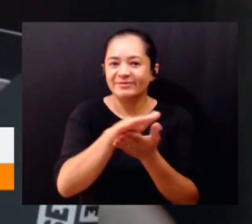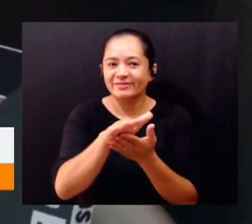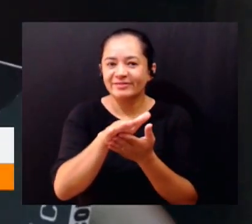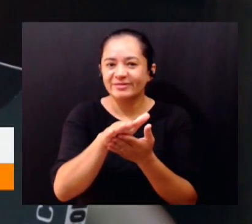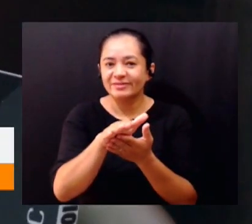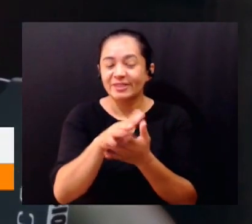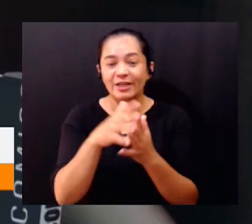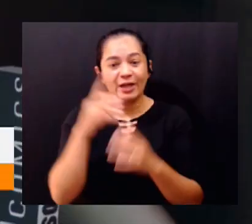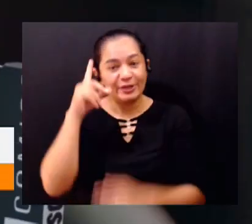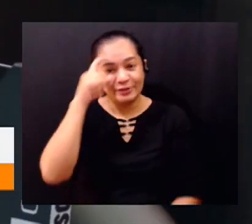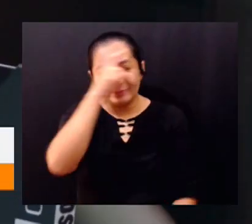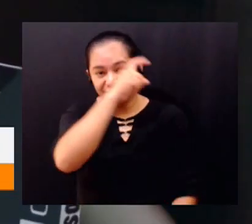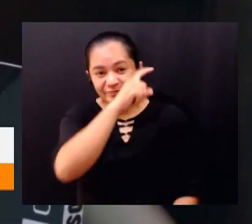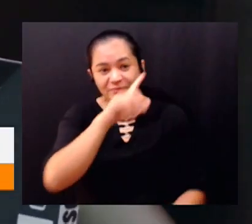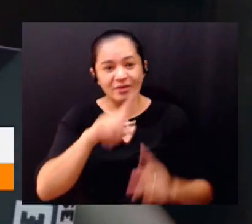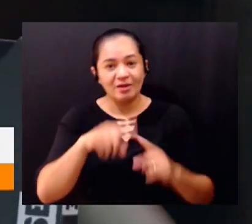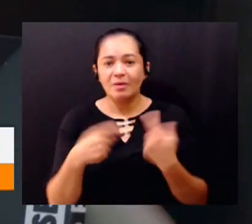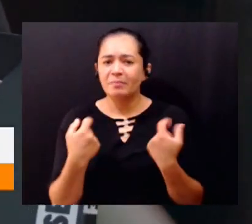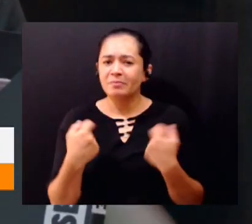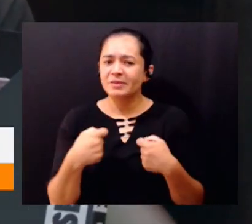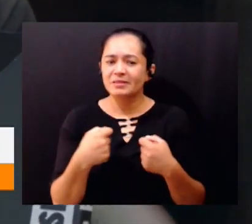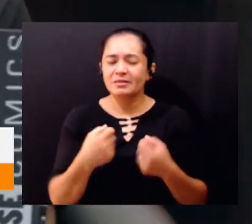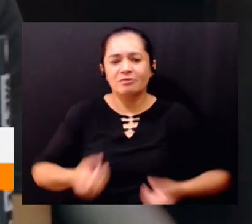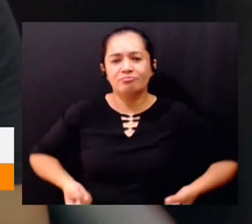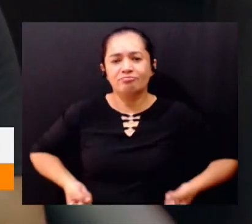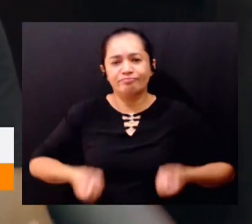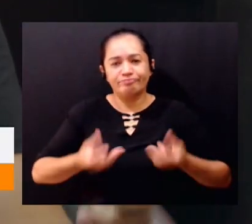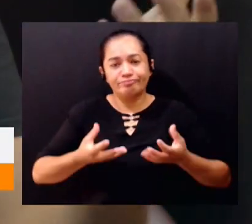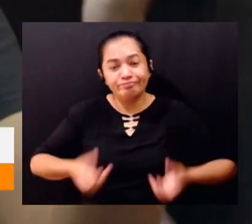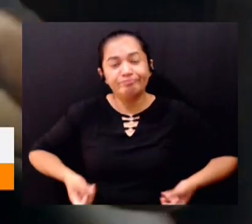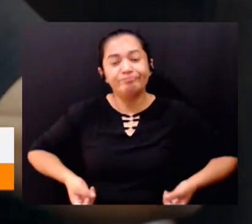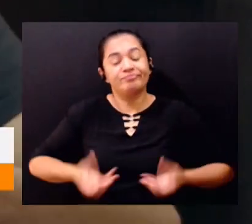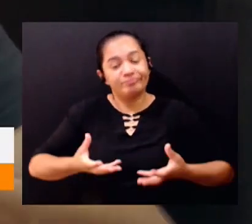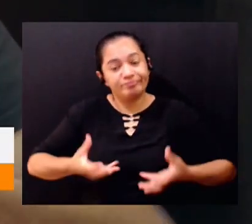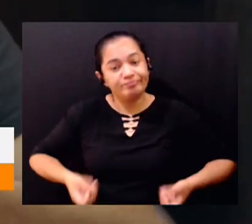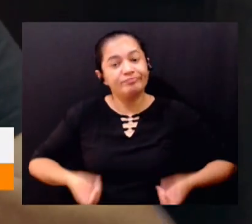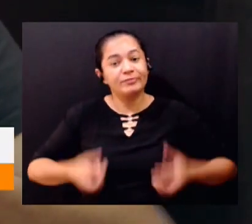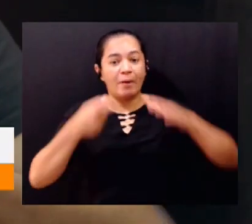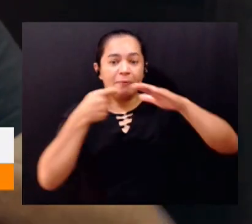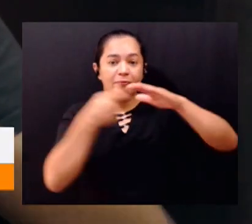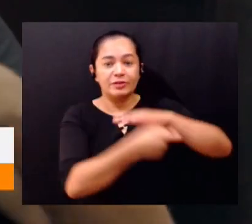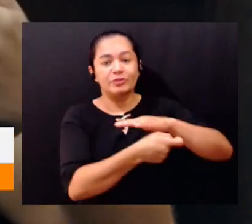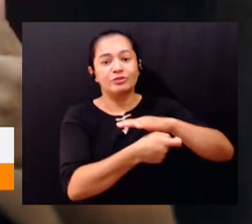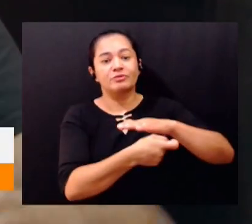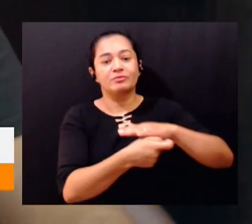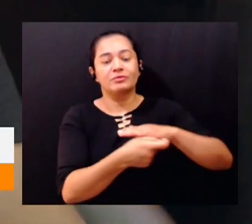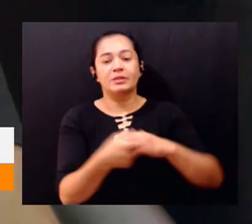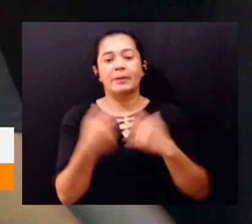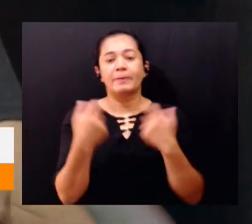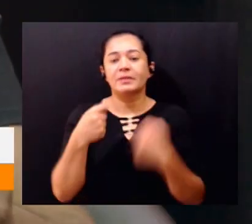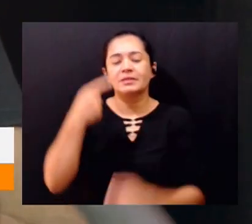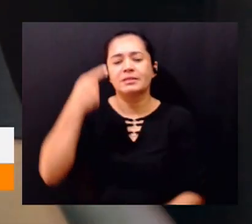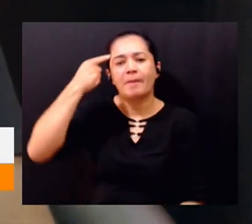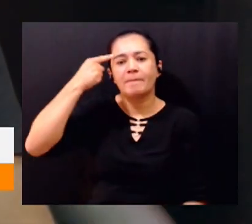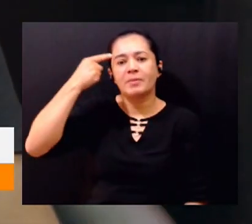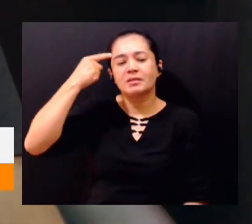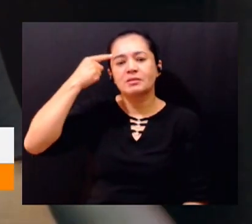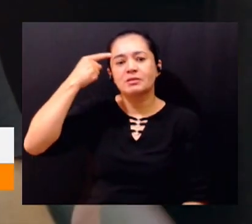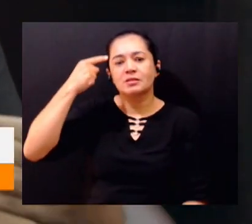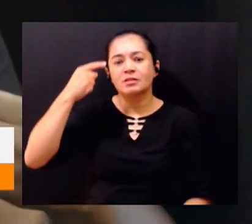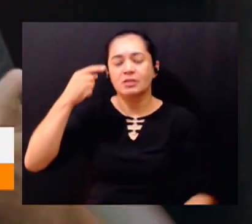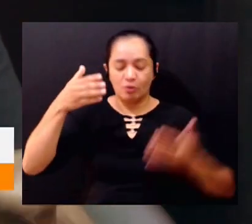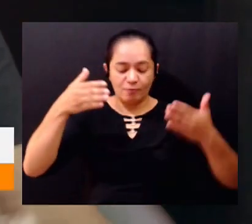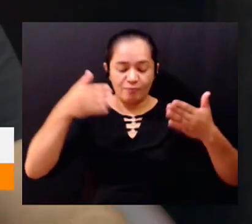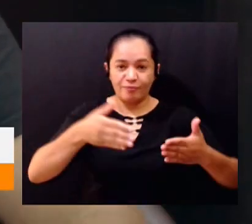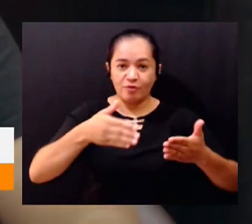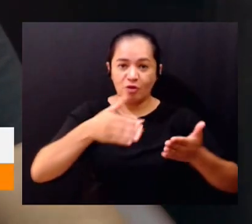para fazer isso precisa de investimento, né? Então, enfim. Sim. Então eu sempre penso que tem que pensar num diferencial pro impresso,